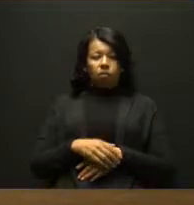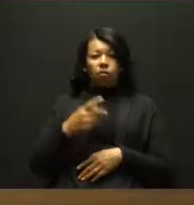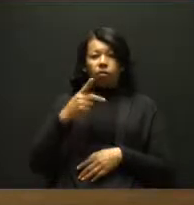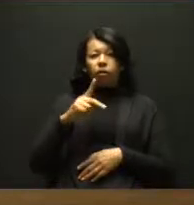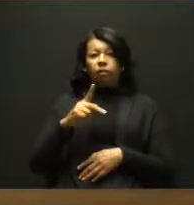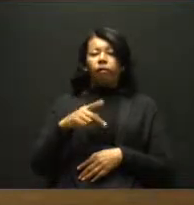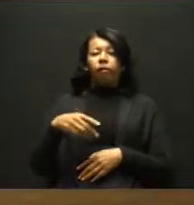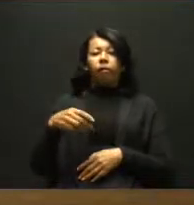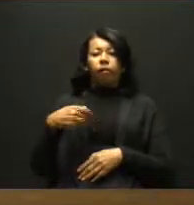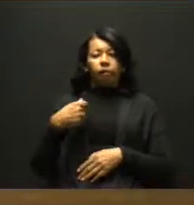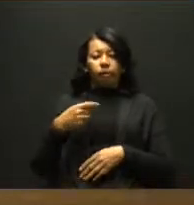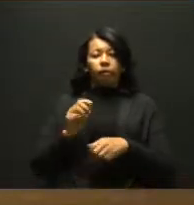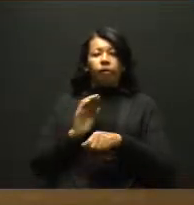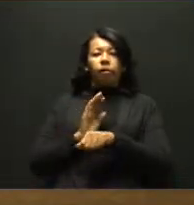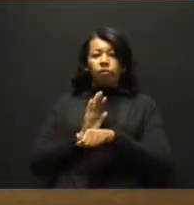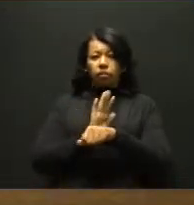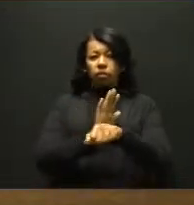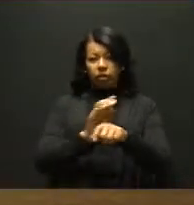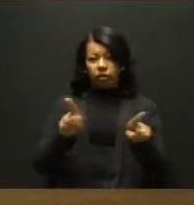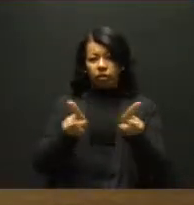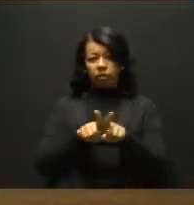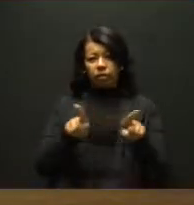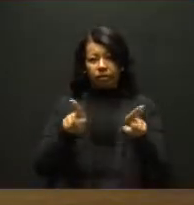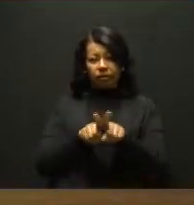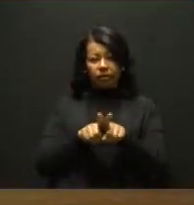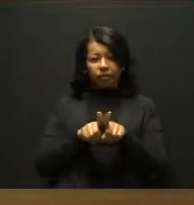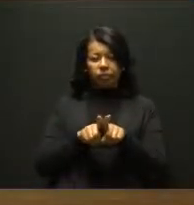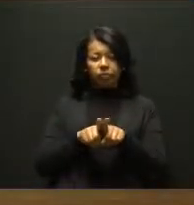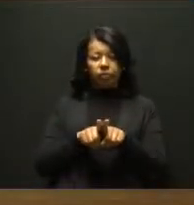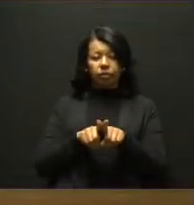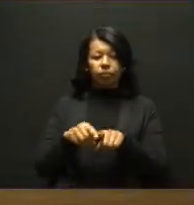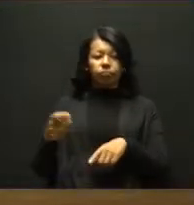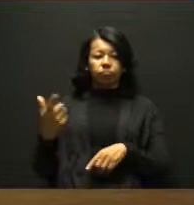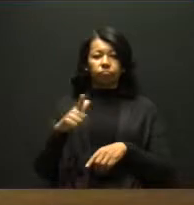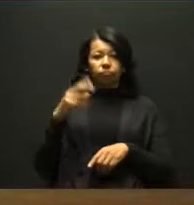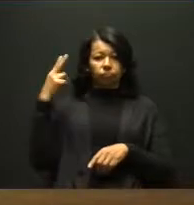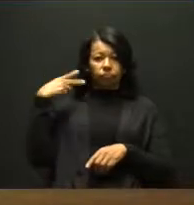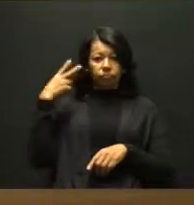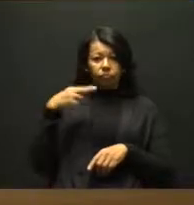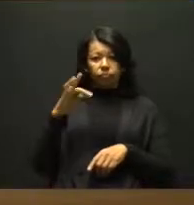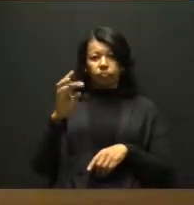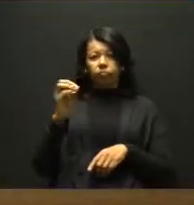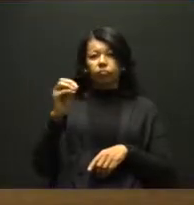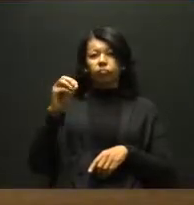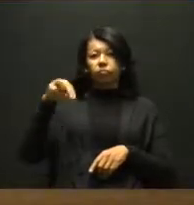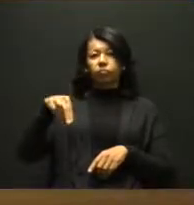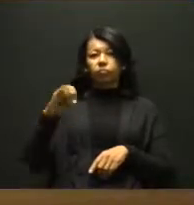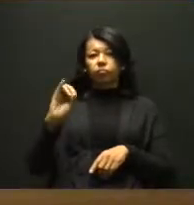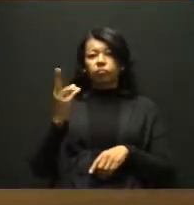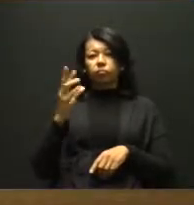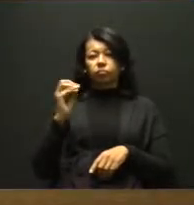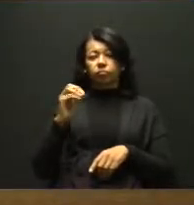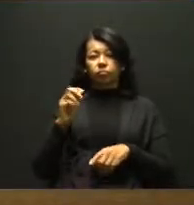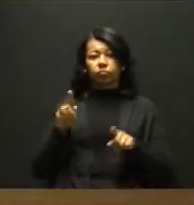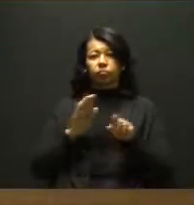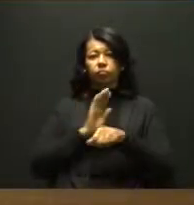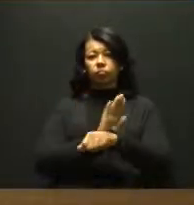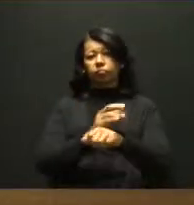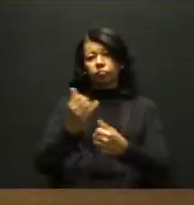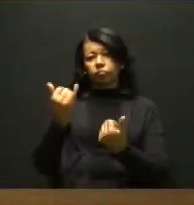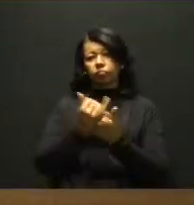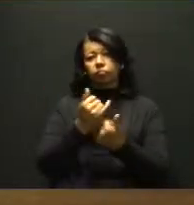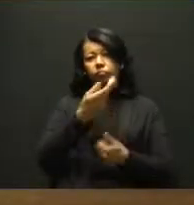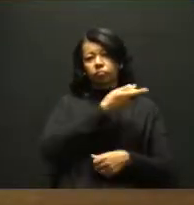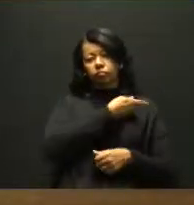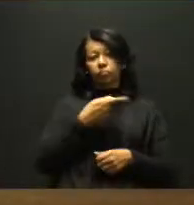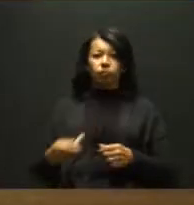conta com a minha ajuda através também se ter certeza que o doutor oliveira também vai poder nos ajudar a auxiliaram como vice-presidente da comissão